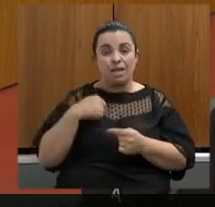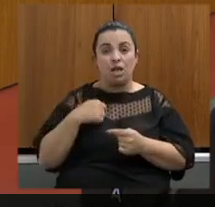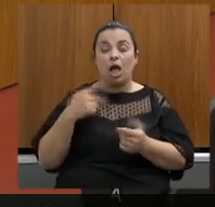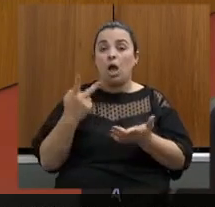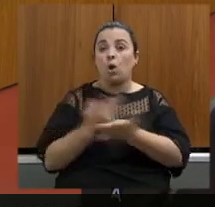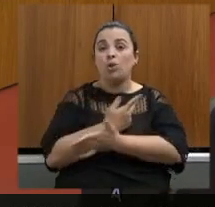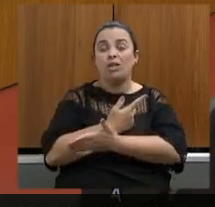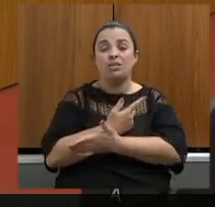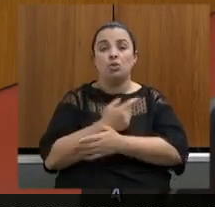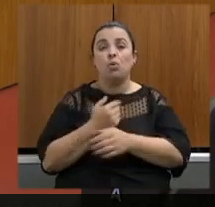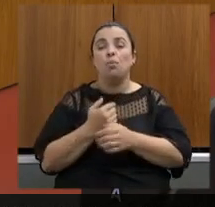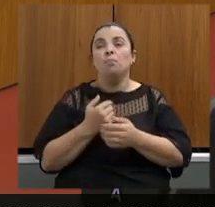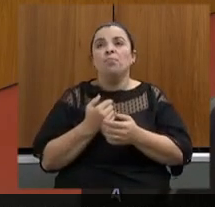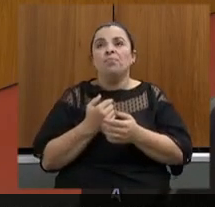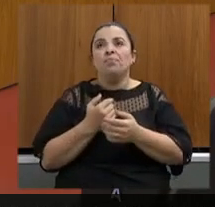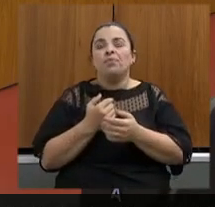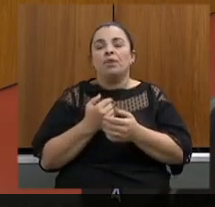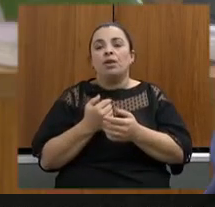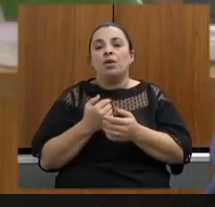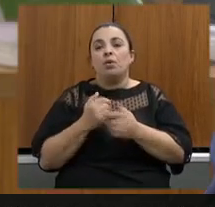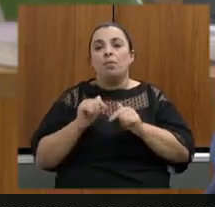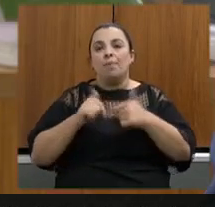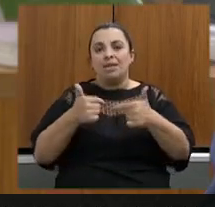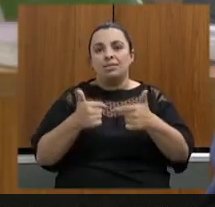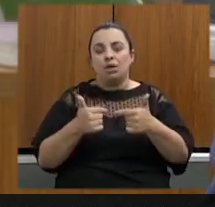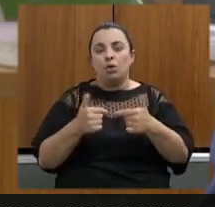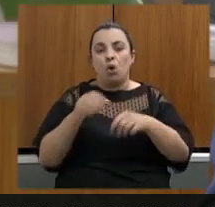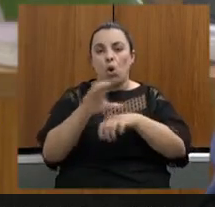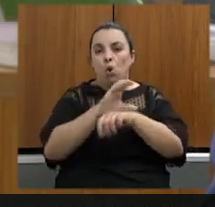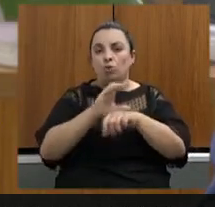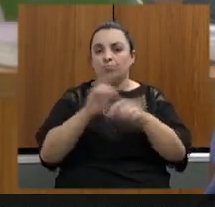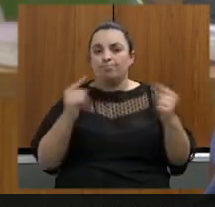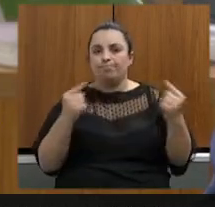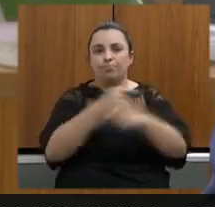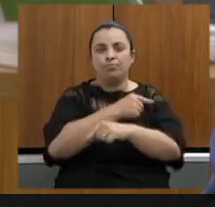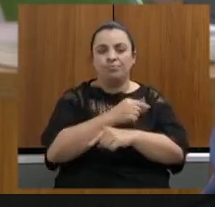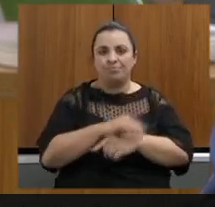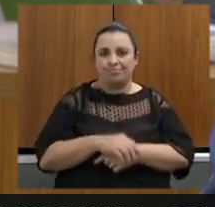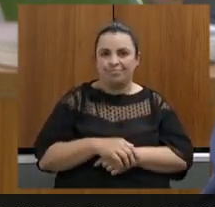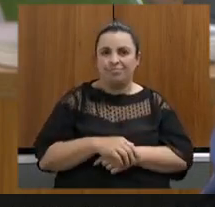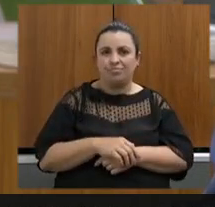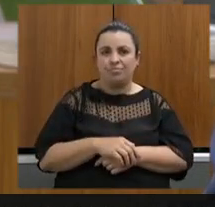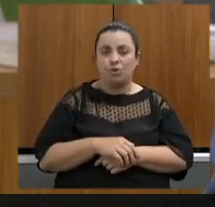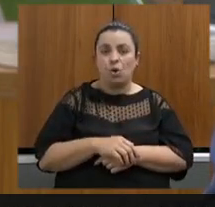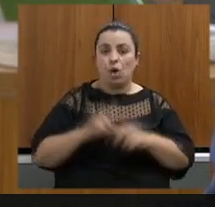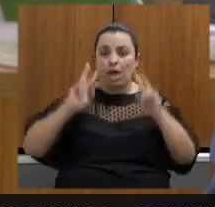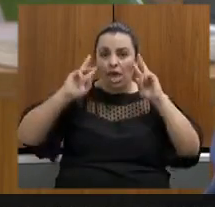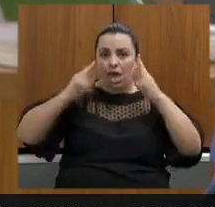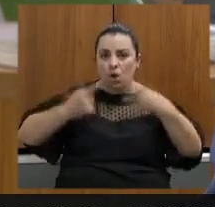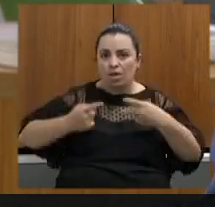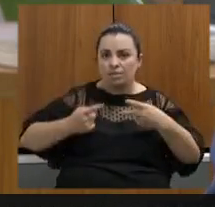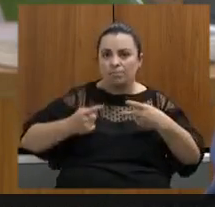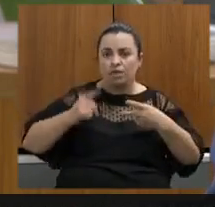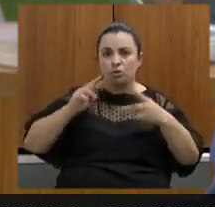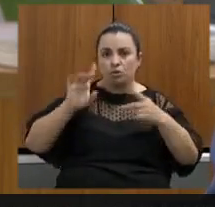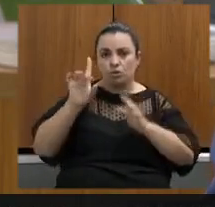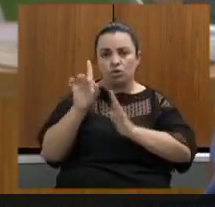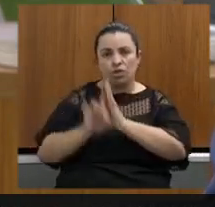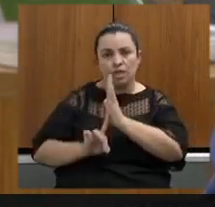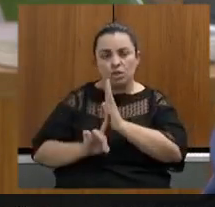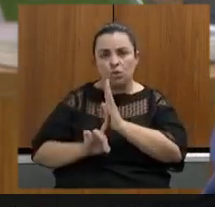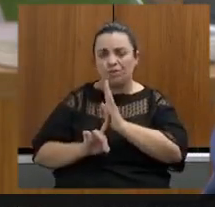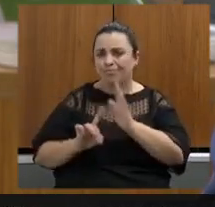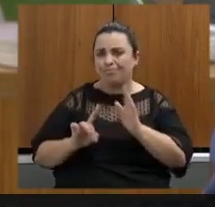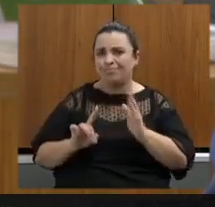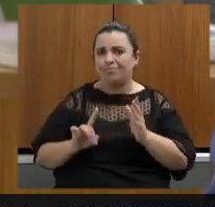com relação ao apostilamento dos o secretário o Igor Já disse aqui nós estamos conseguindo